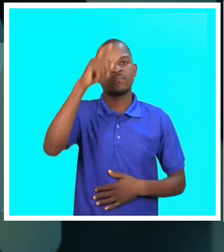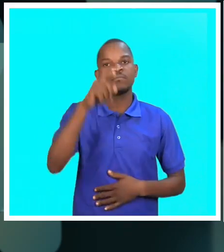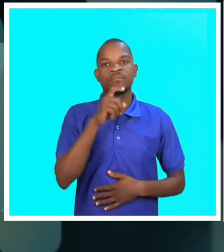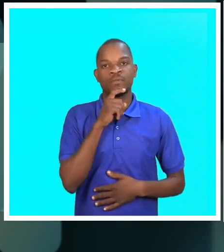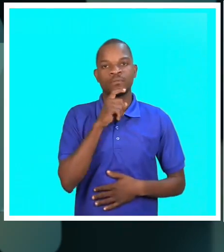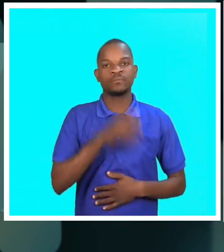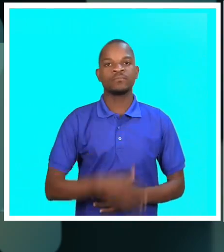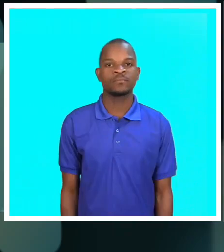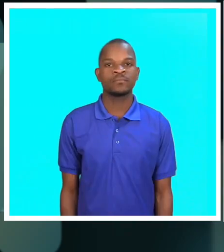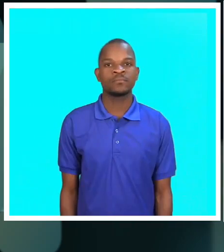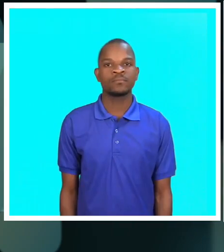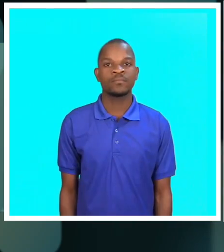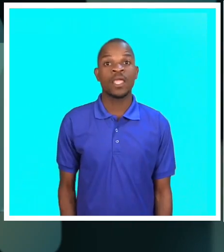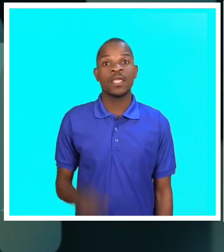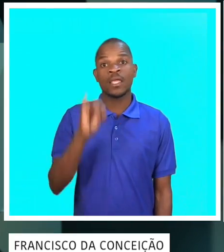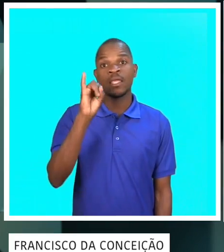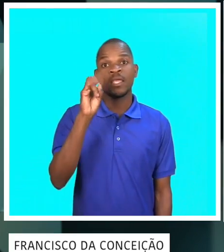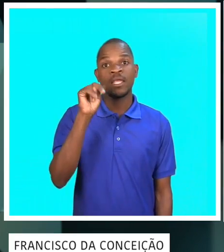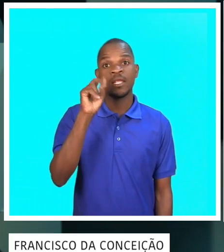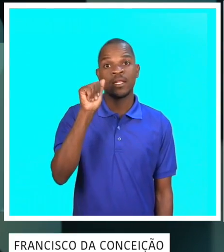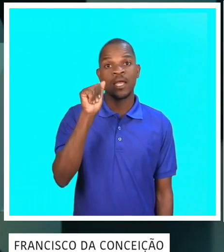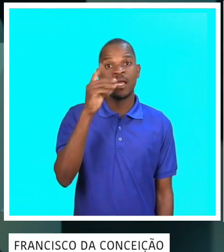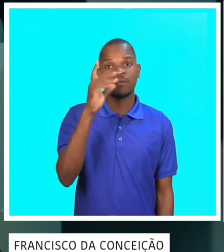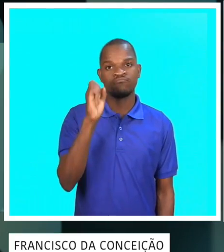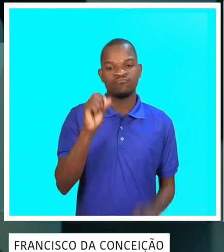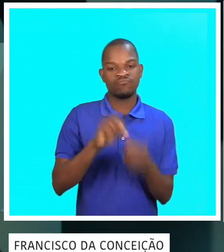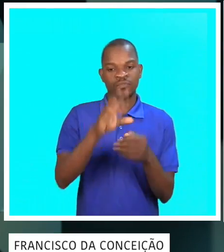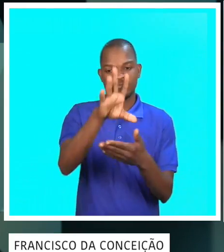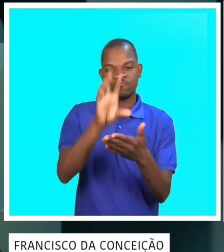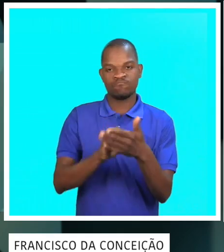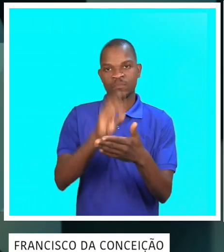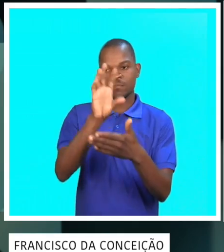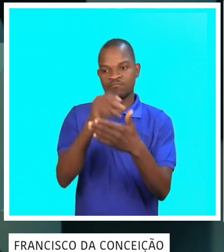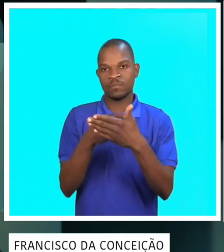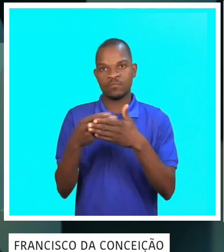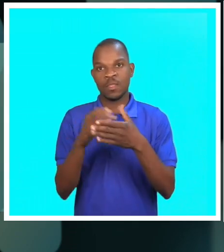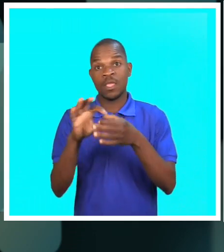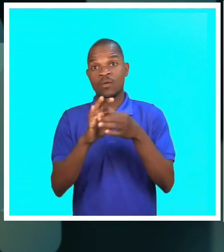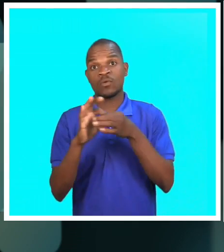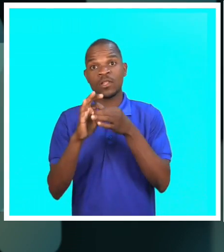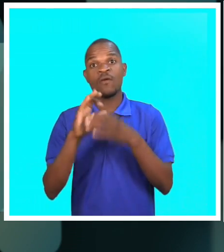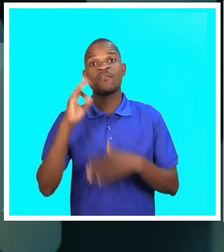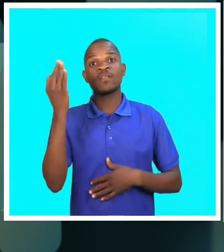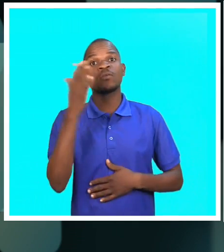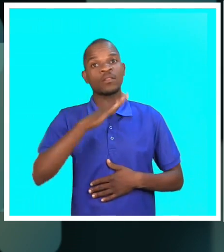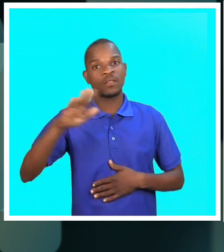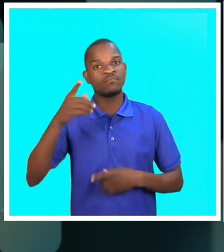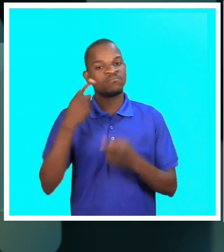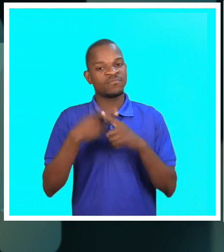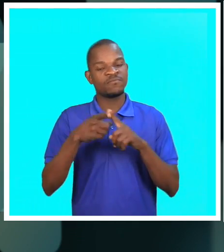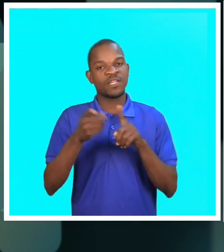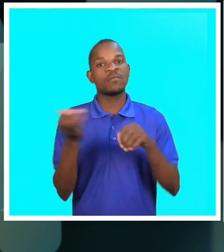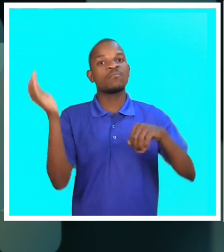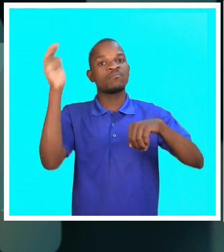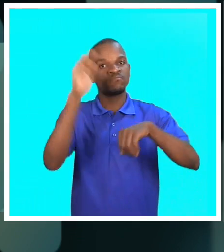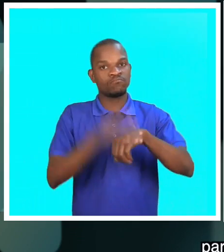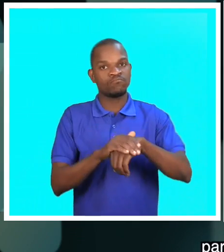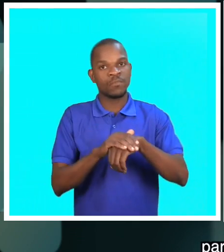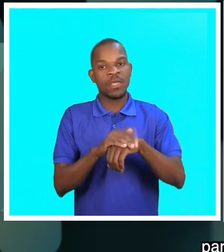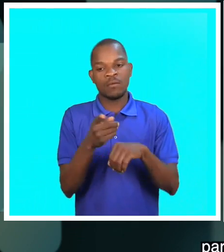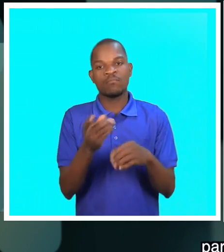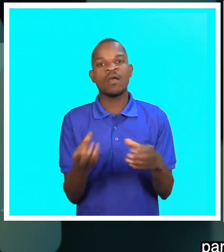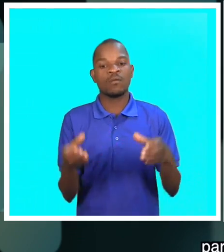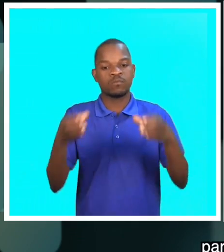de dados. O INAD vai fazer o cadastramento em coordenação com as federações nacionais dos atletas que se